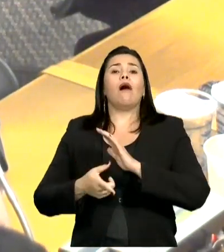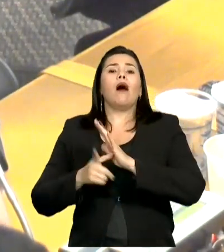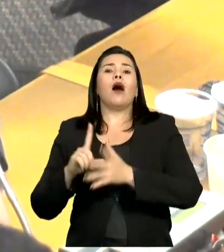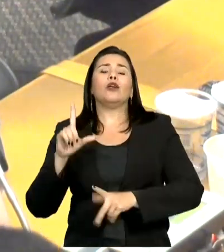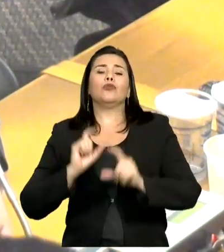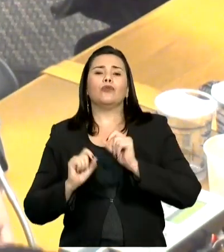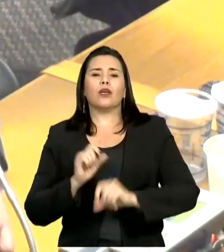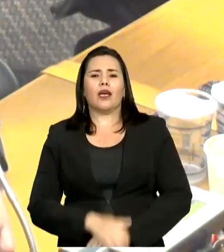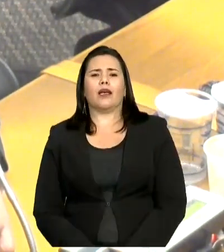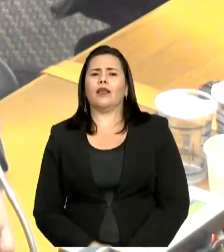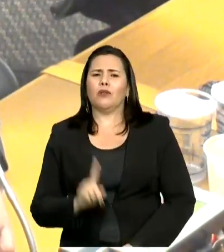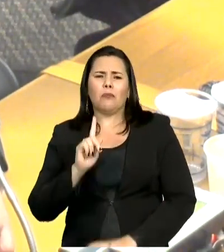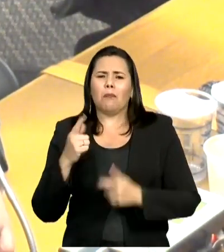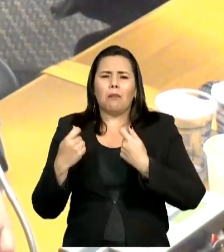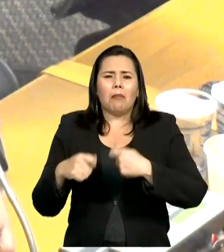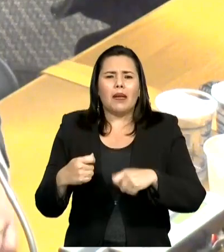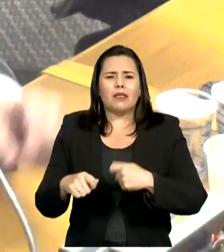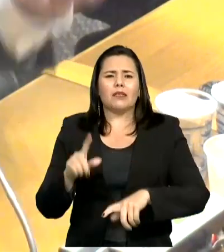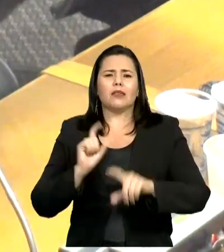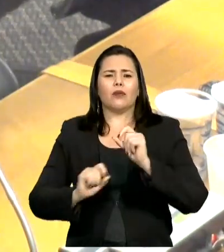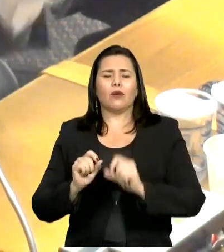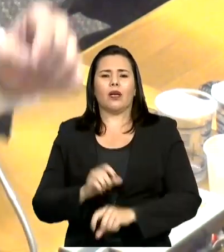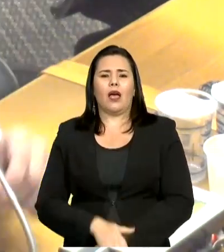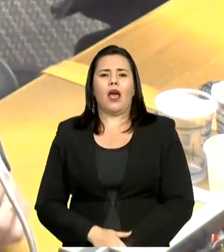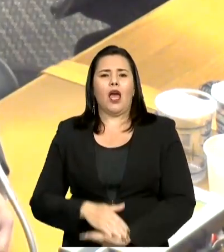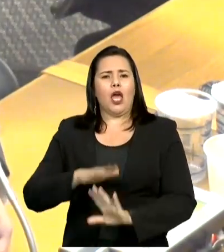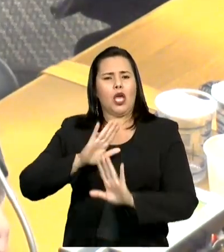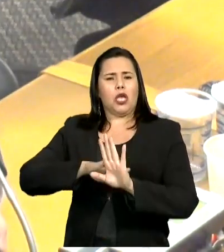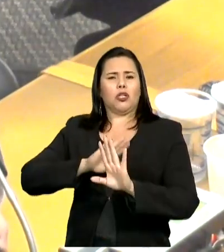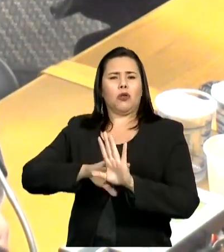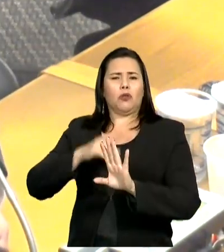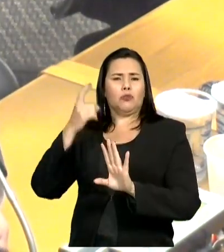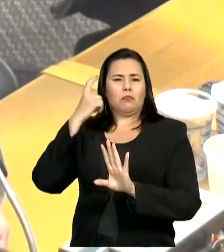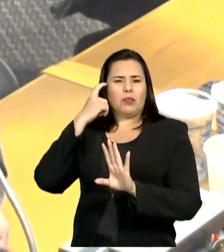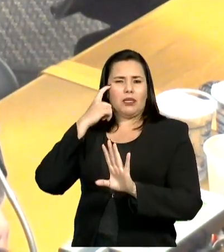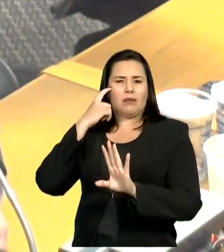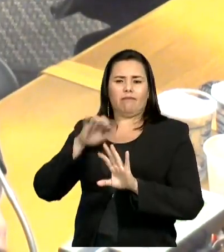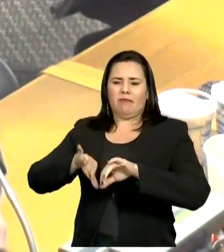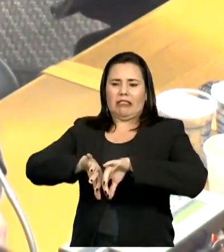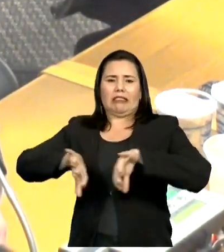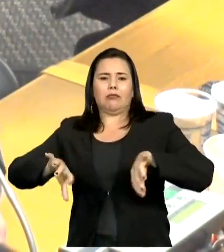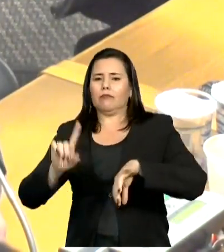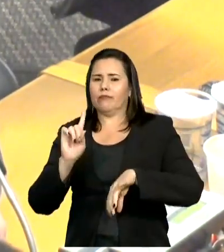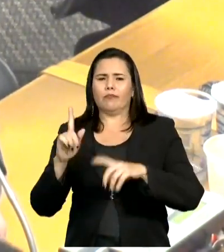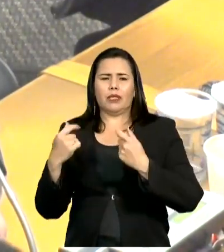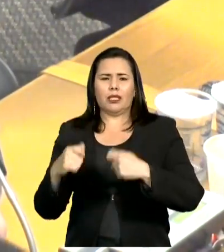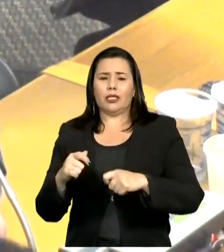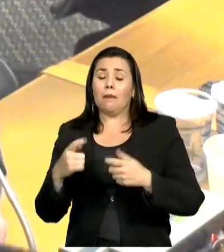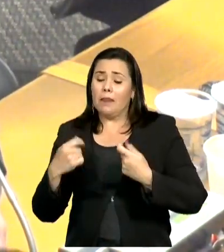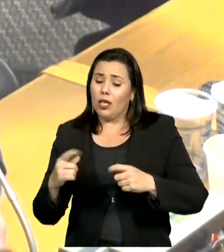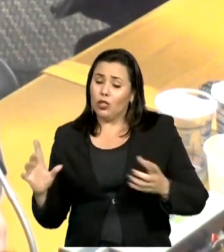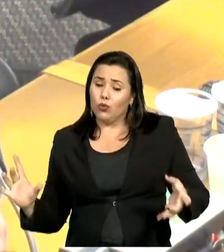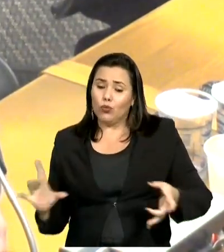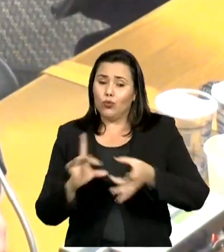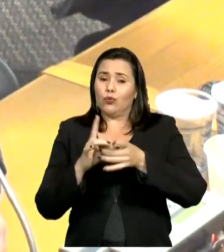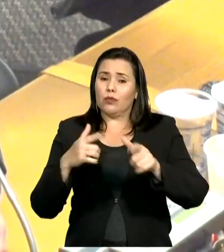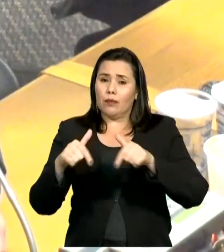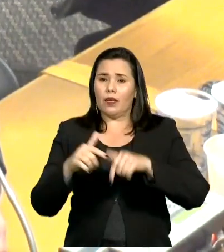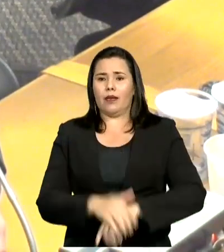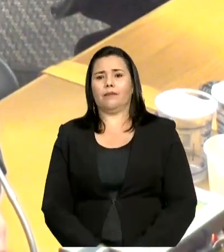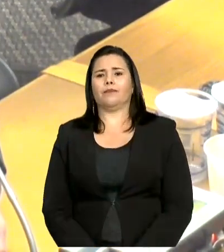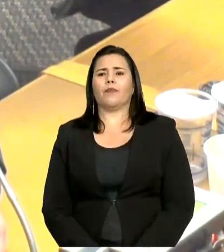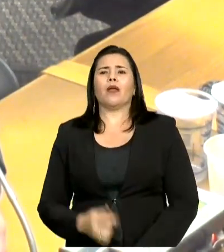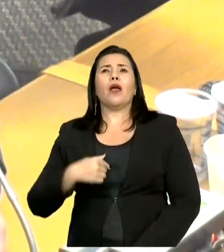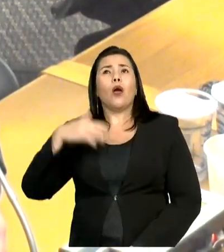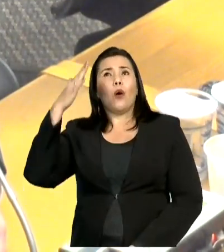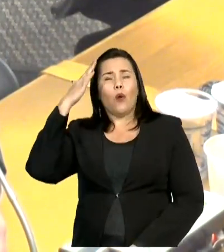por exemplo, de um dia em que o secretário Felipe Camarão, ainda no governo Flávio Dino, acho que há 3, 4, 5 anos atrás, fez a formatura de uma